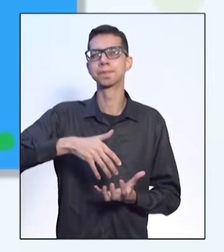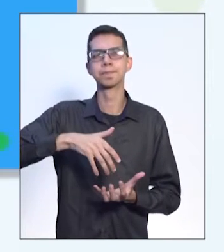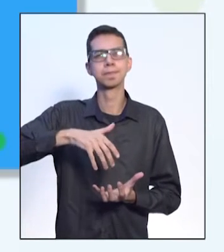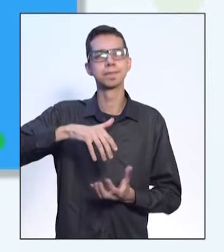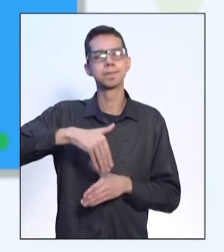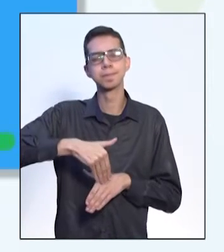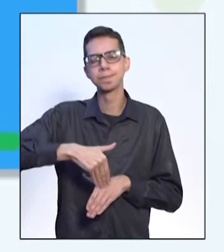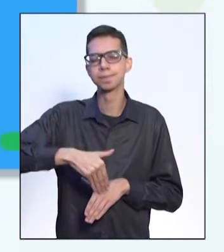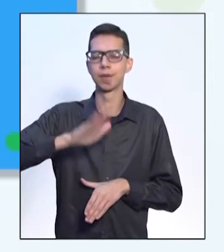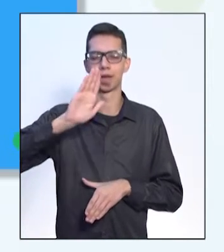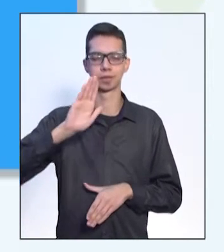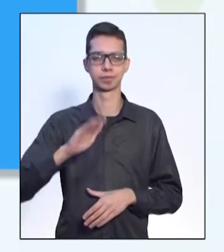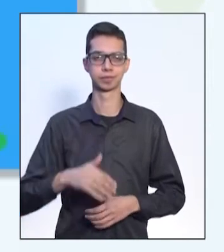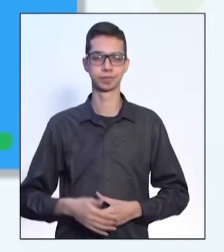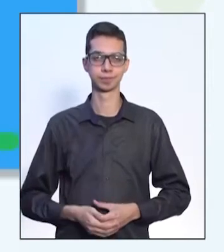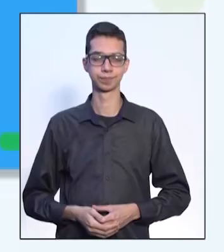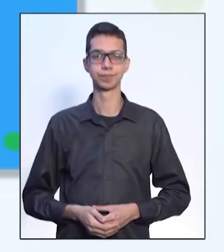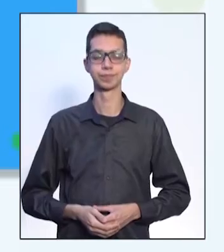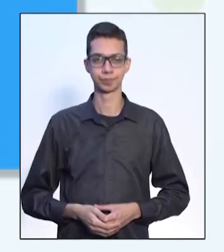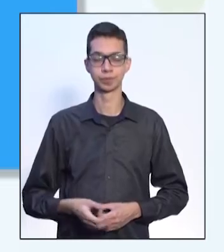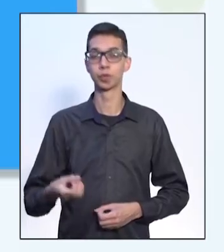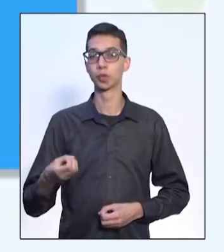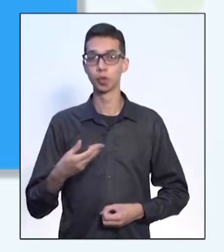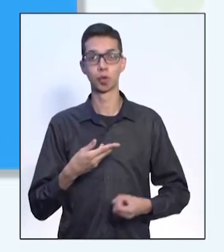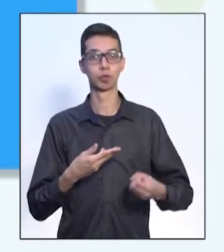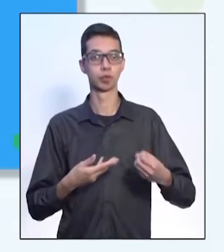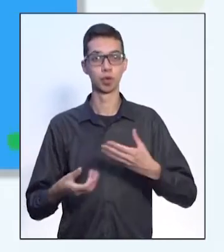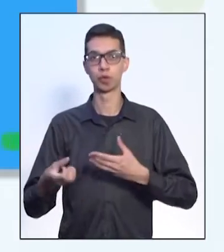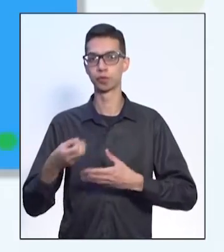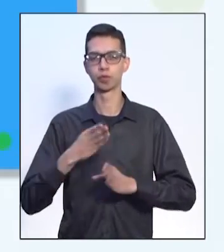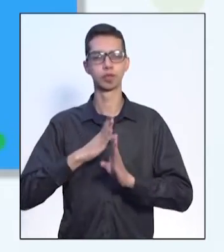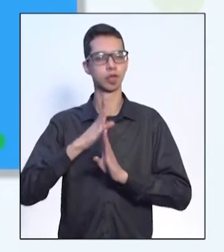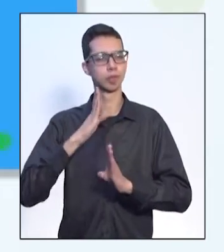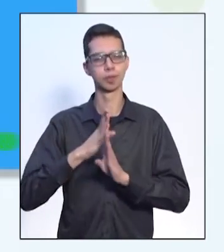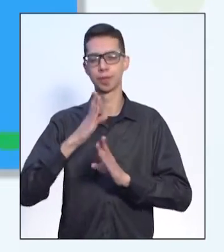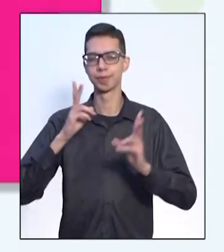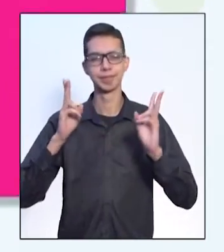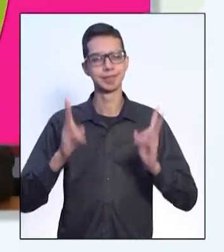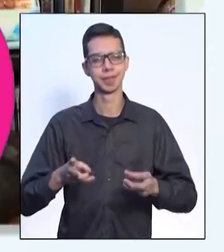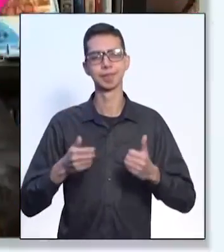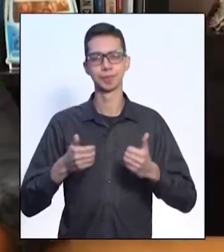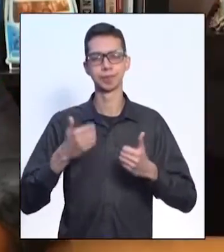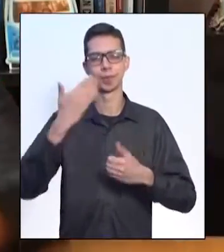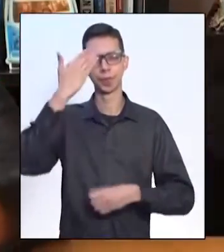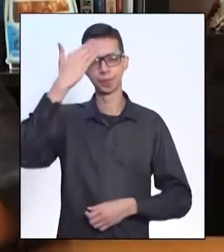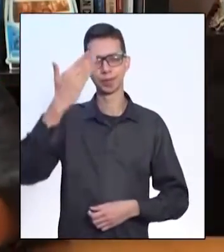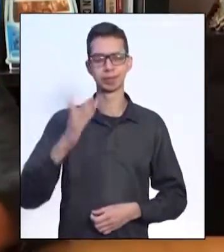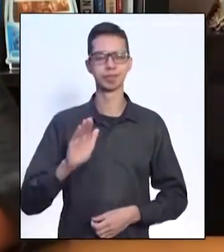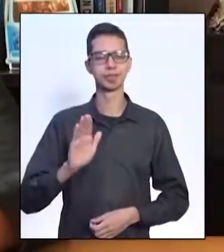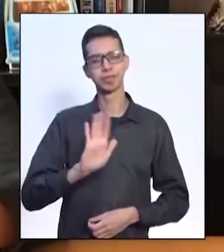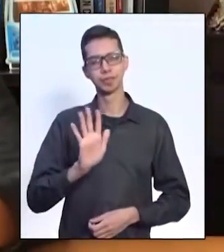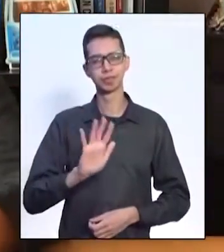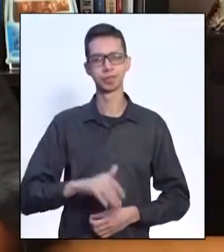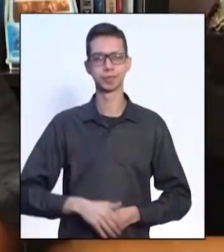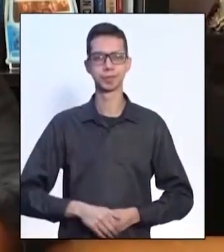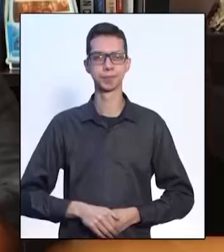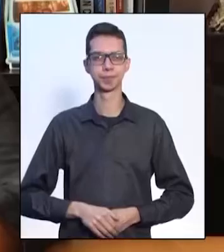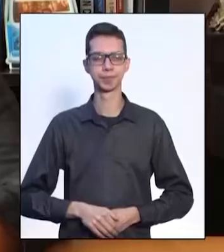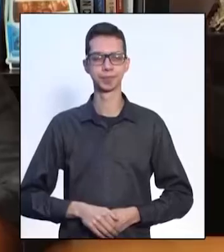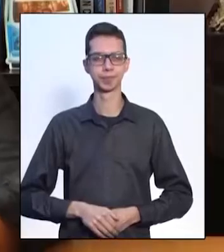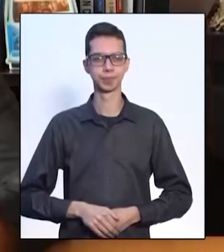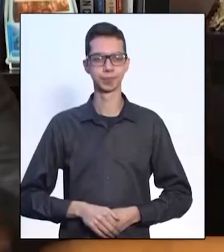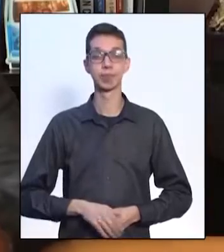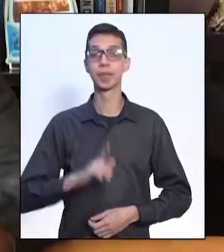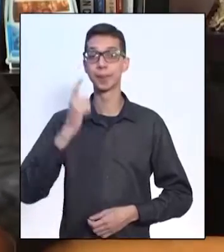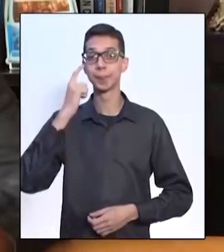sempre descobrir coisas novas, entendeu? Obrigado e tchau, tchau. Pensar em como gostaríamos que